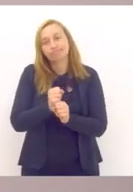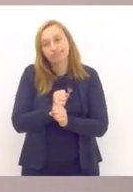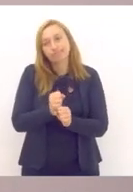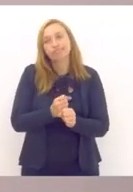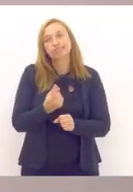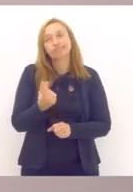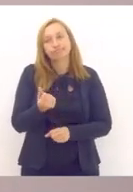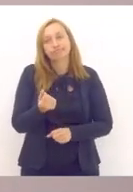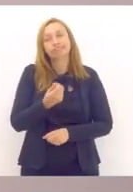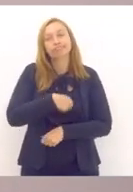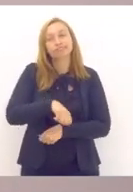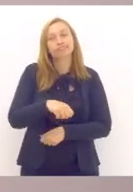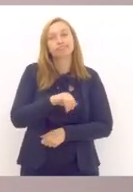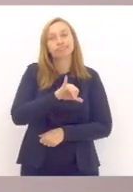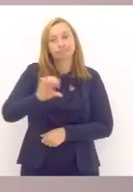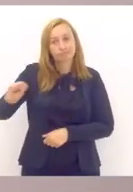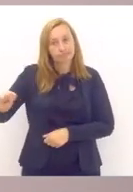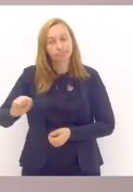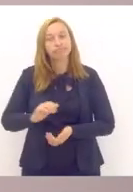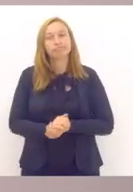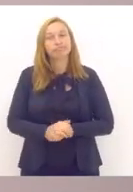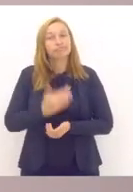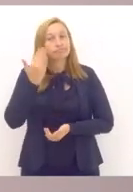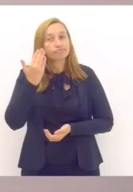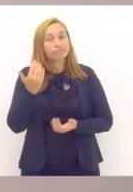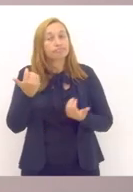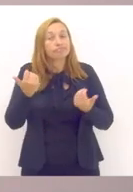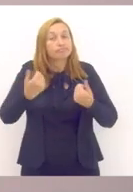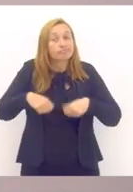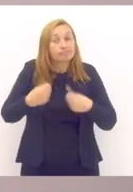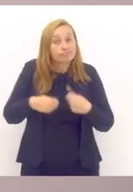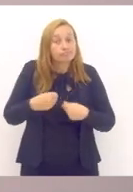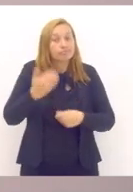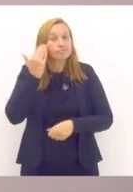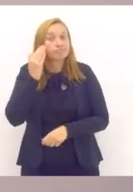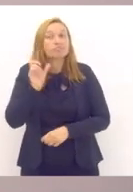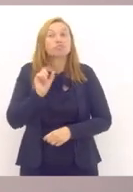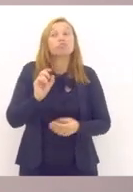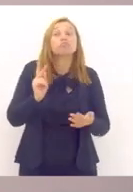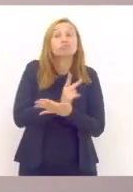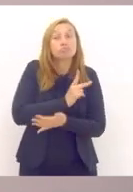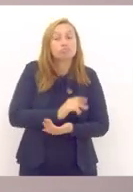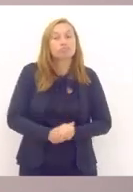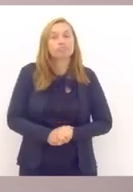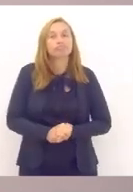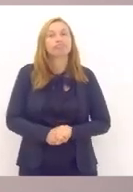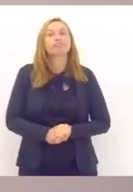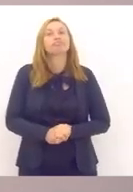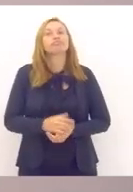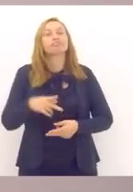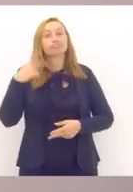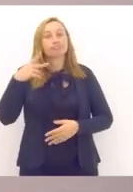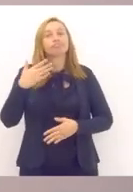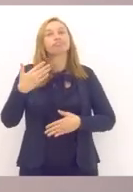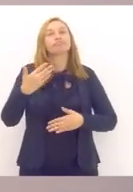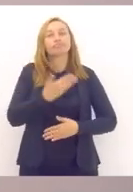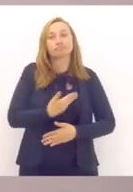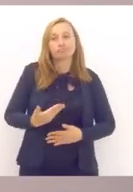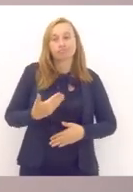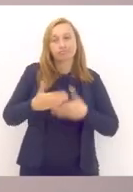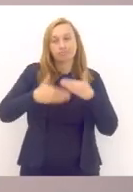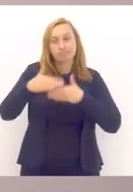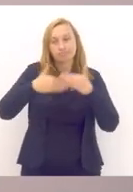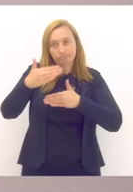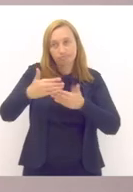de ICMS. Ou seja, nós temos que entender o que está acontecendo aqui. Então, assim, é uma política de desenvolvimento, e aí a gente vai falar, vamos